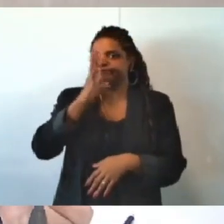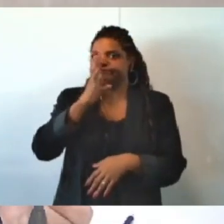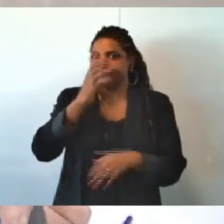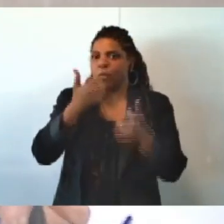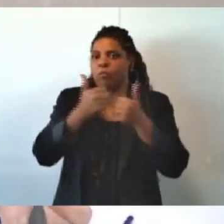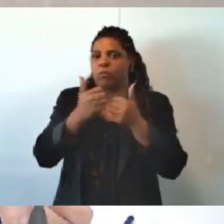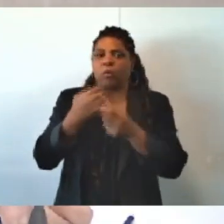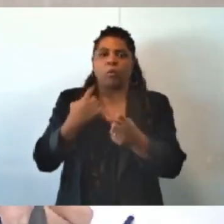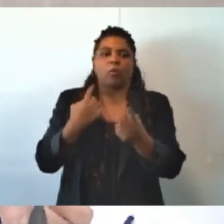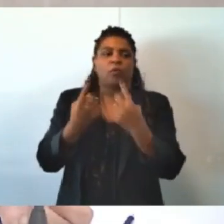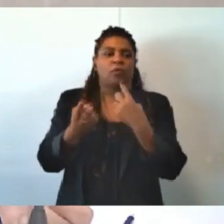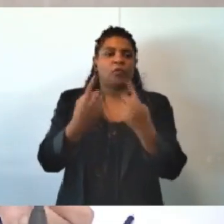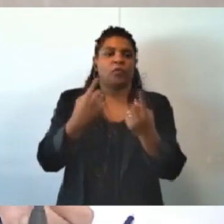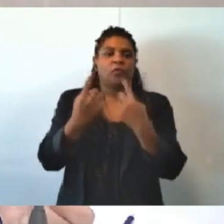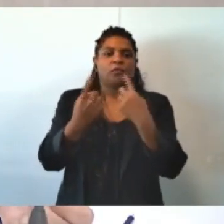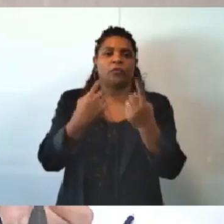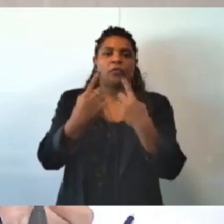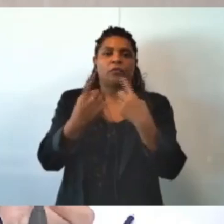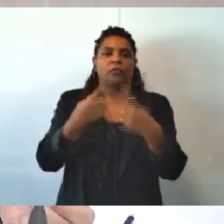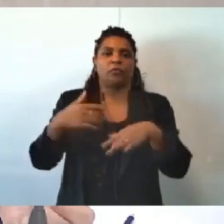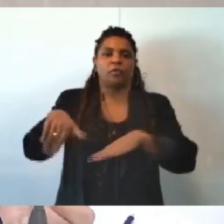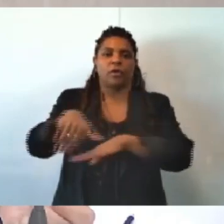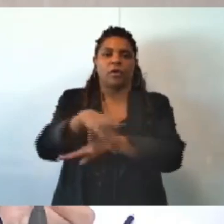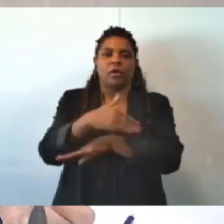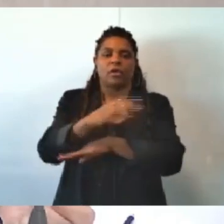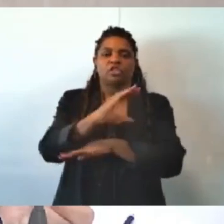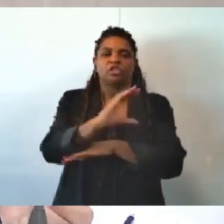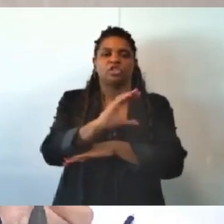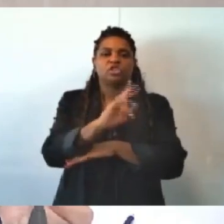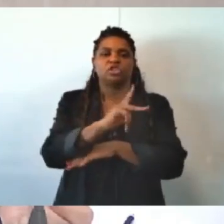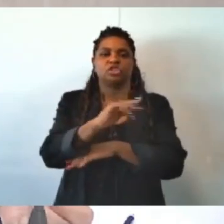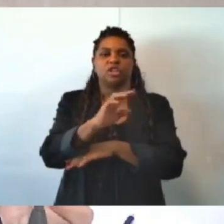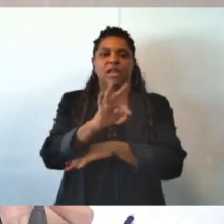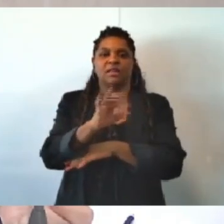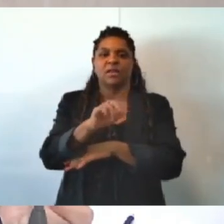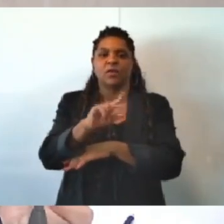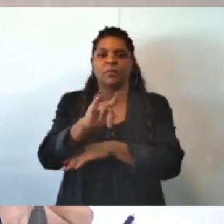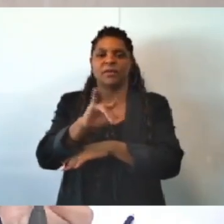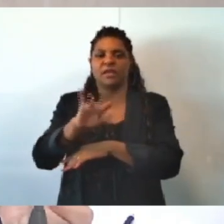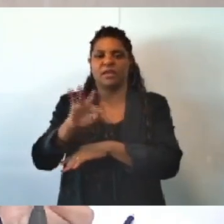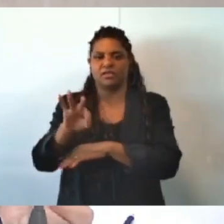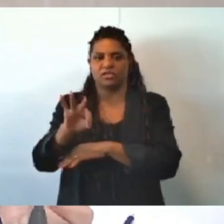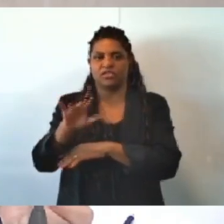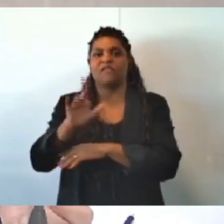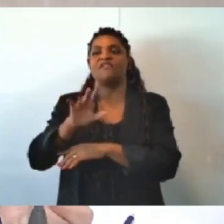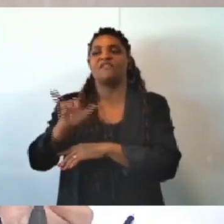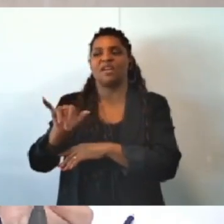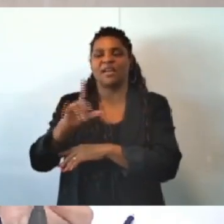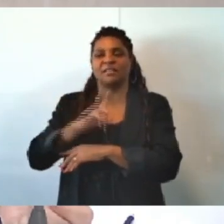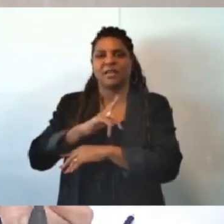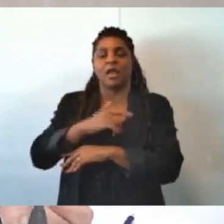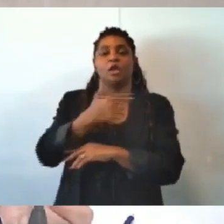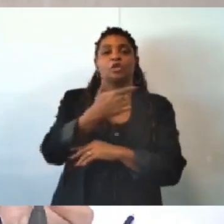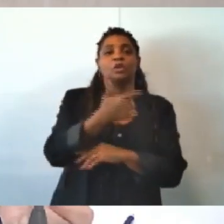vai receber. Seriam 2.860 ônibus